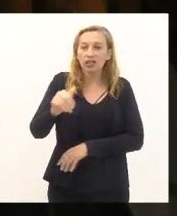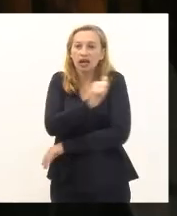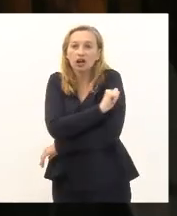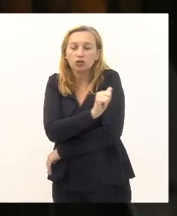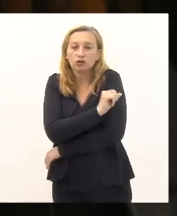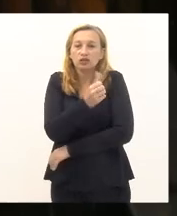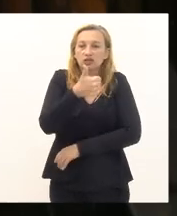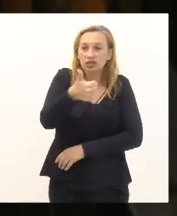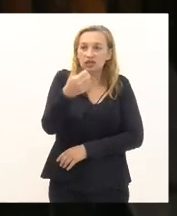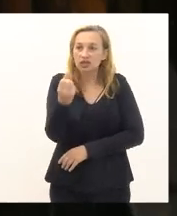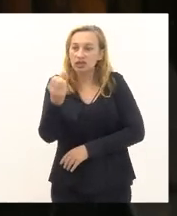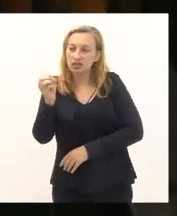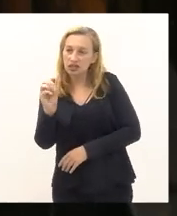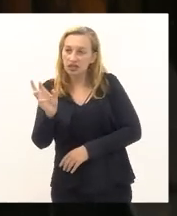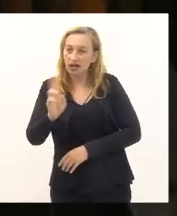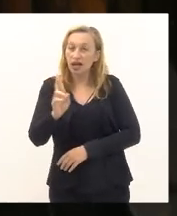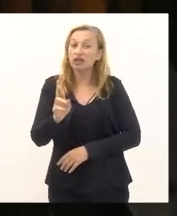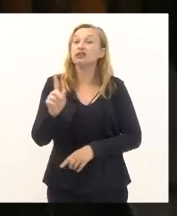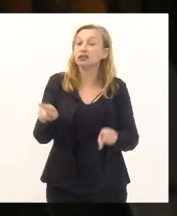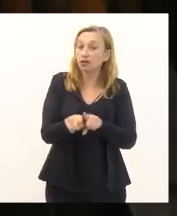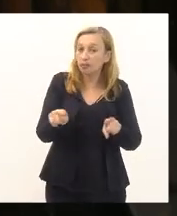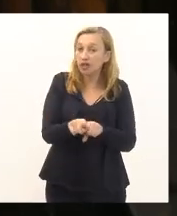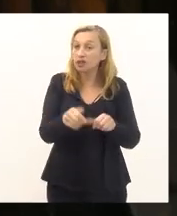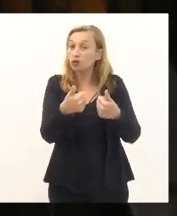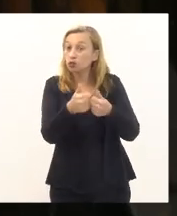160,00. E ainda tem o valor do transporte.